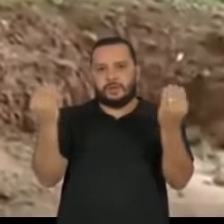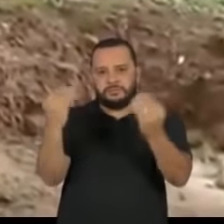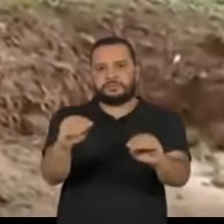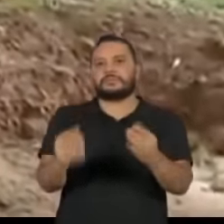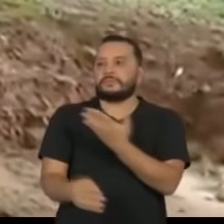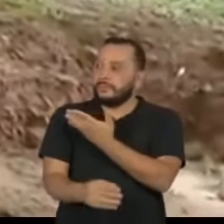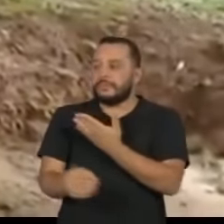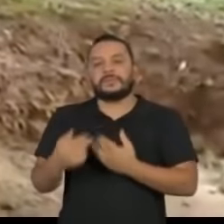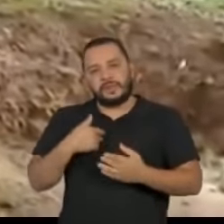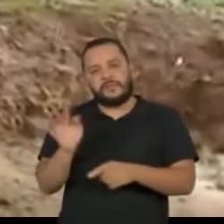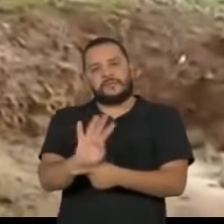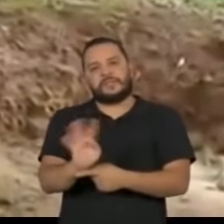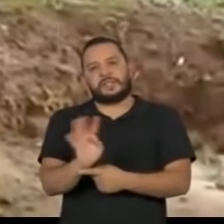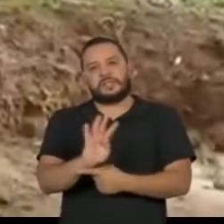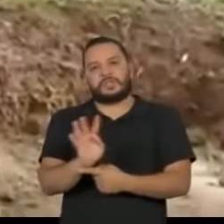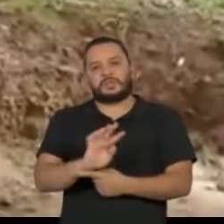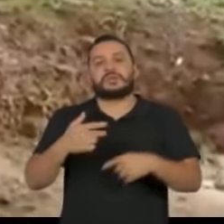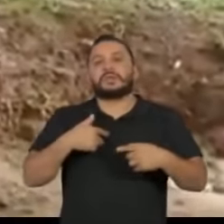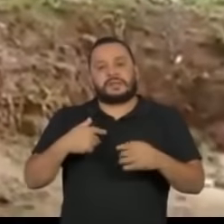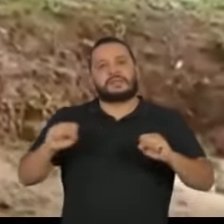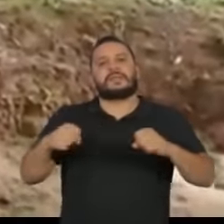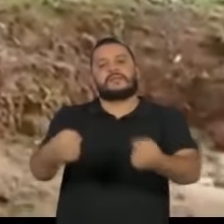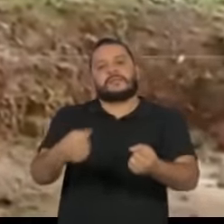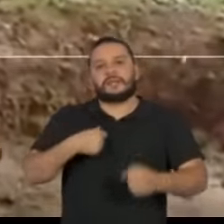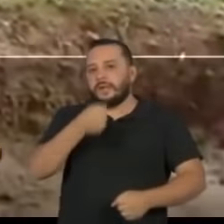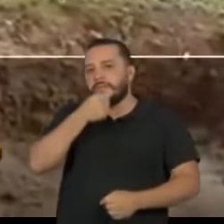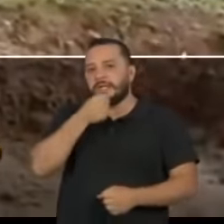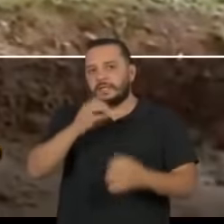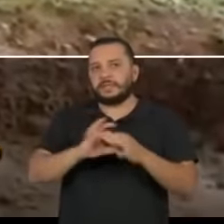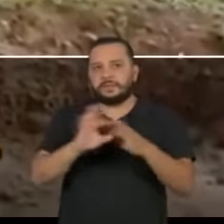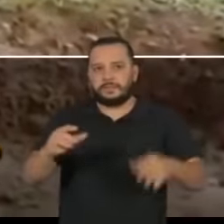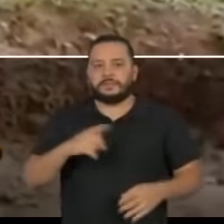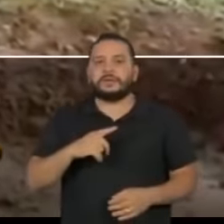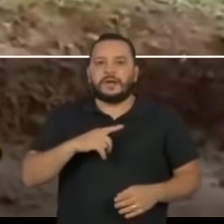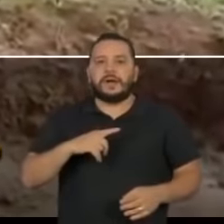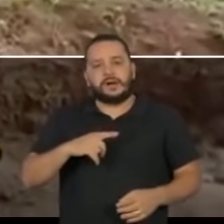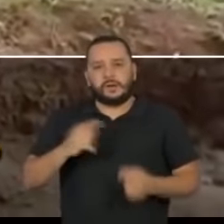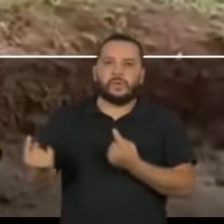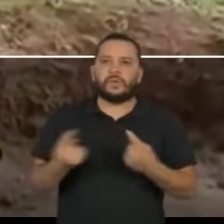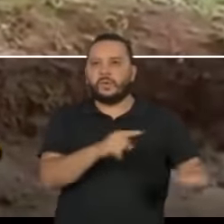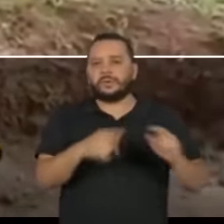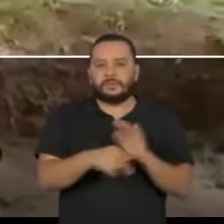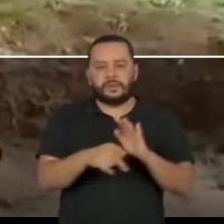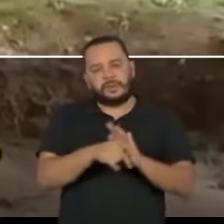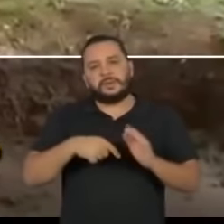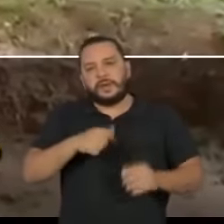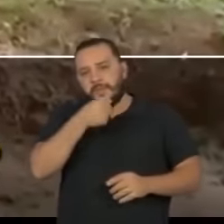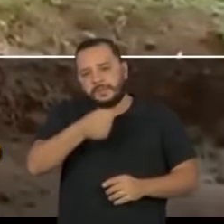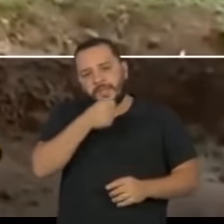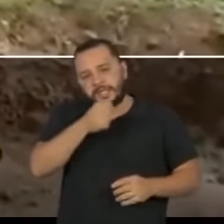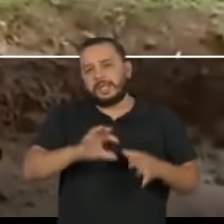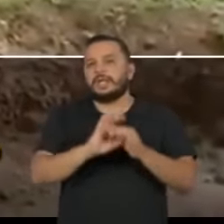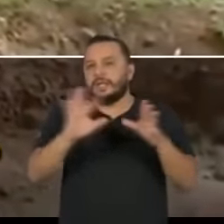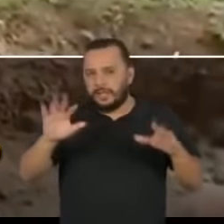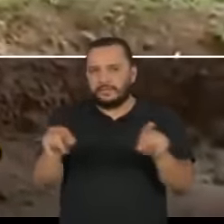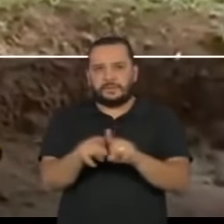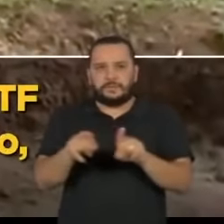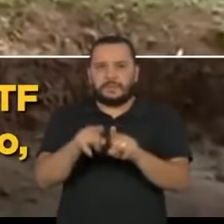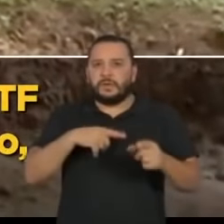americano publicou um vídeo em que defende a imprensa livre. É um ataque contra a imprensa livre, obviamente, contra a